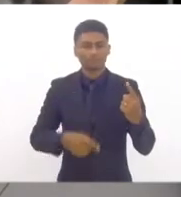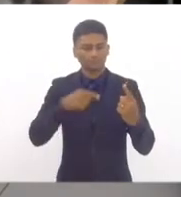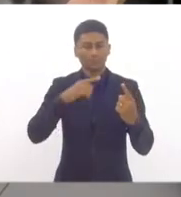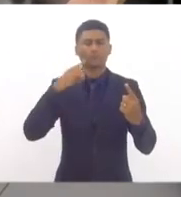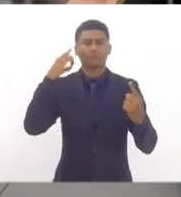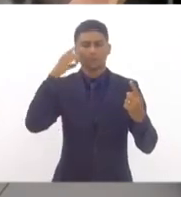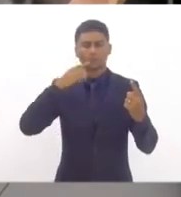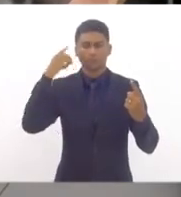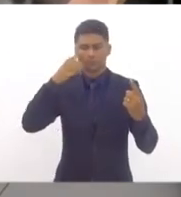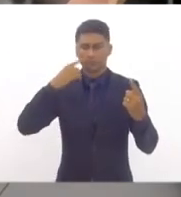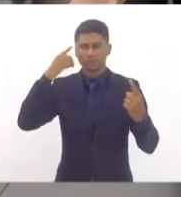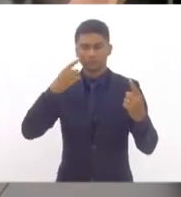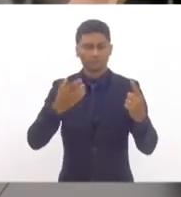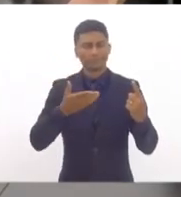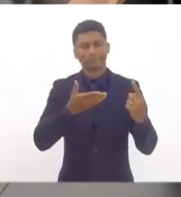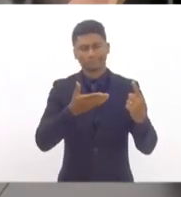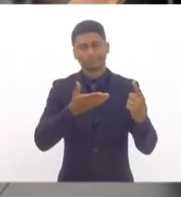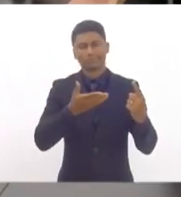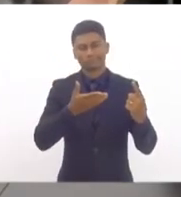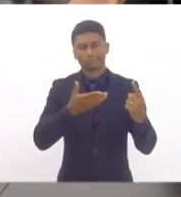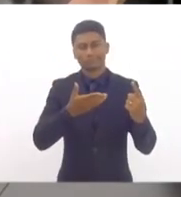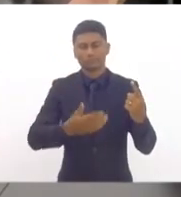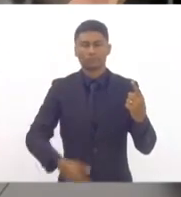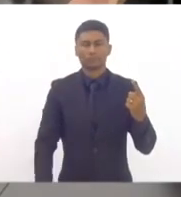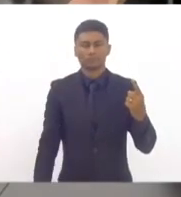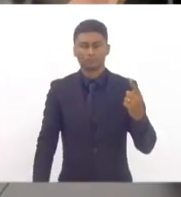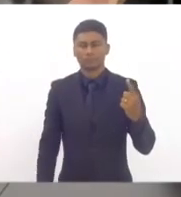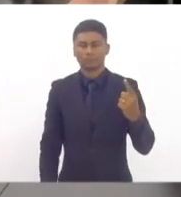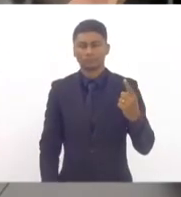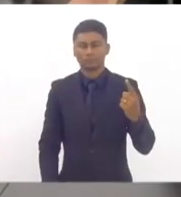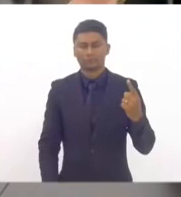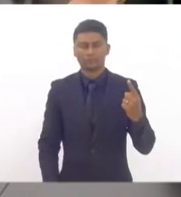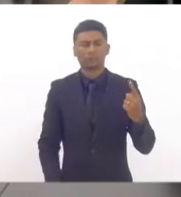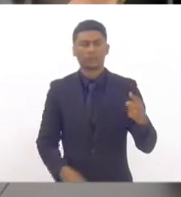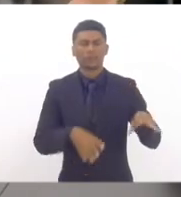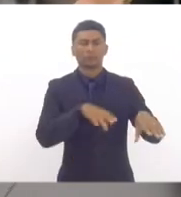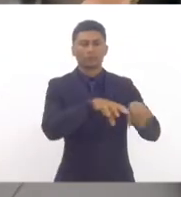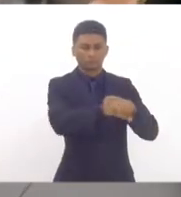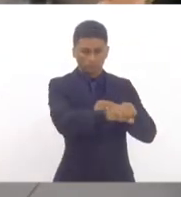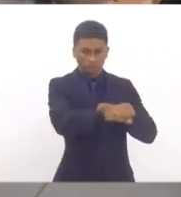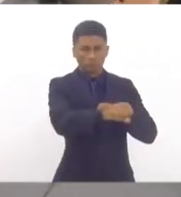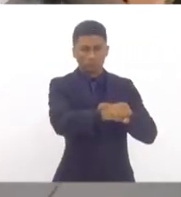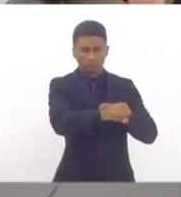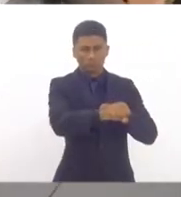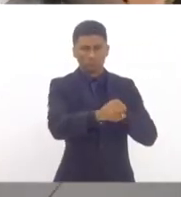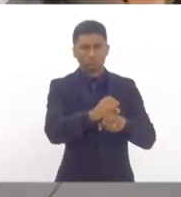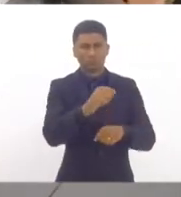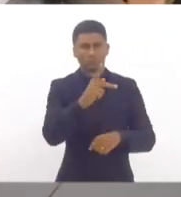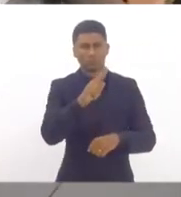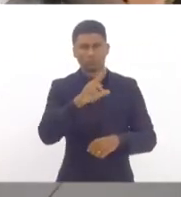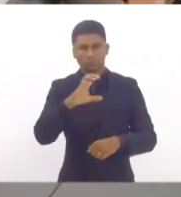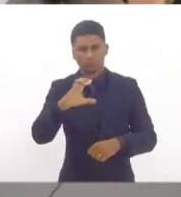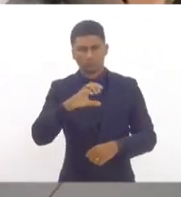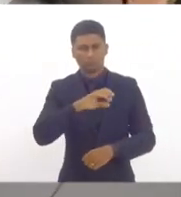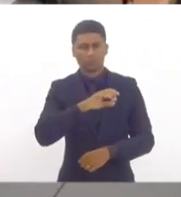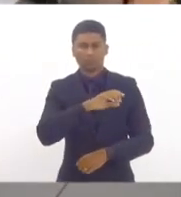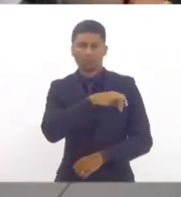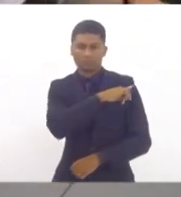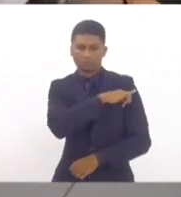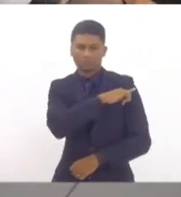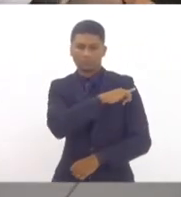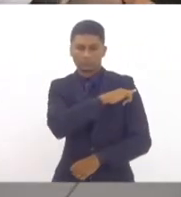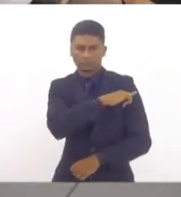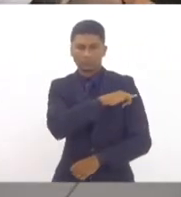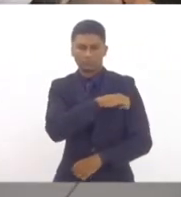e tem toda uma formação acadêmica pela PUC Rio, além